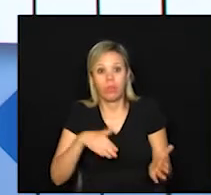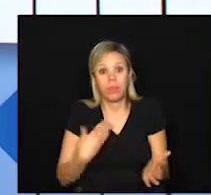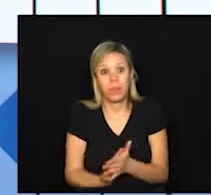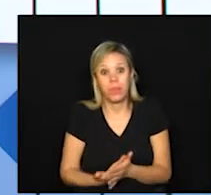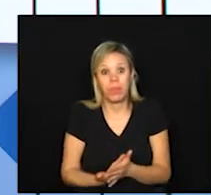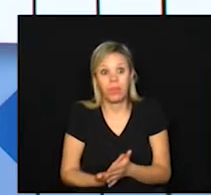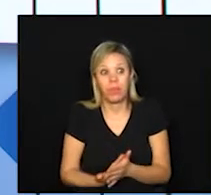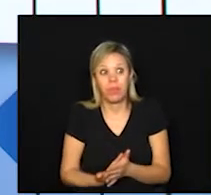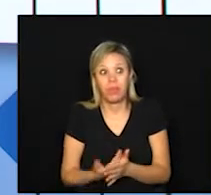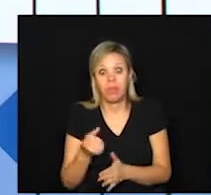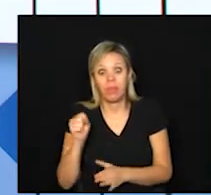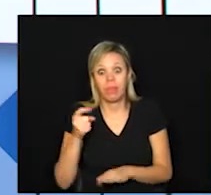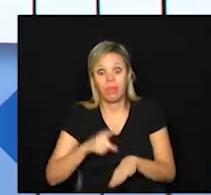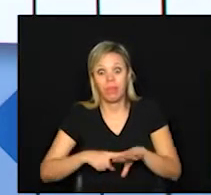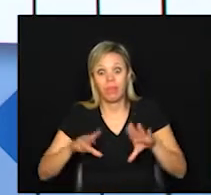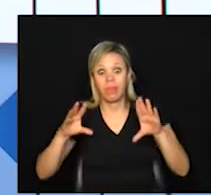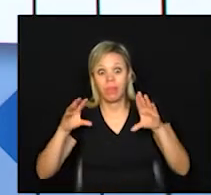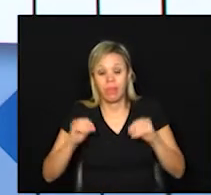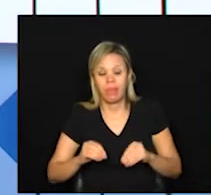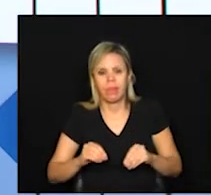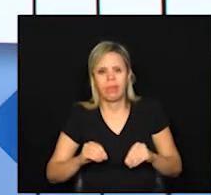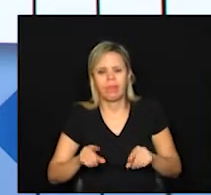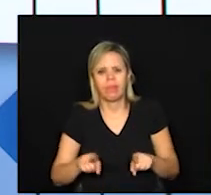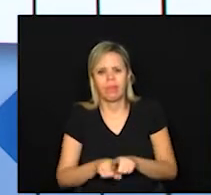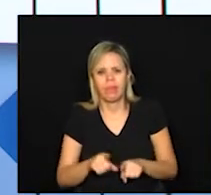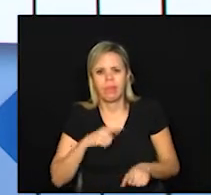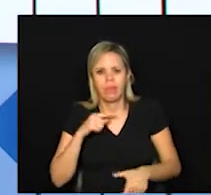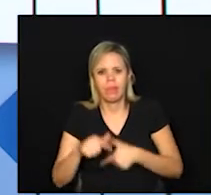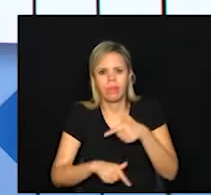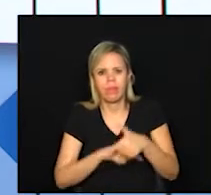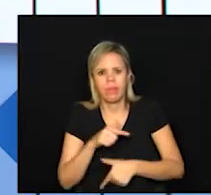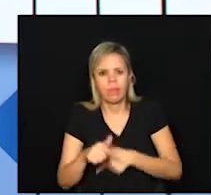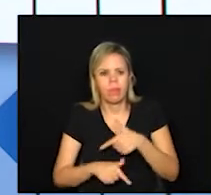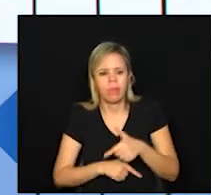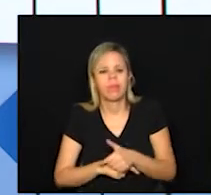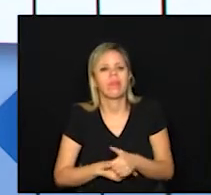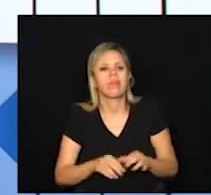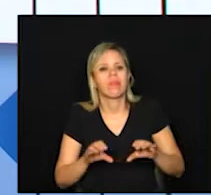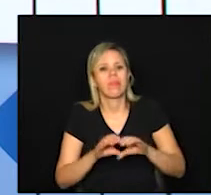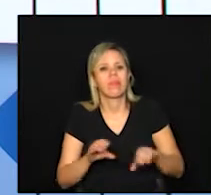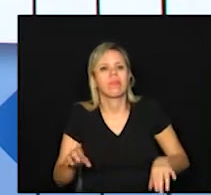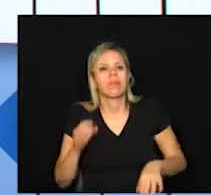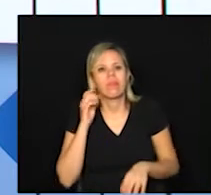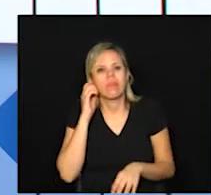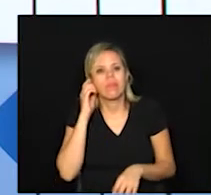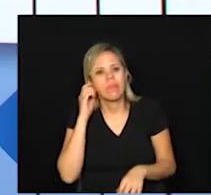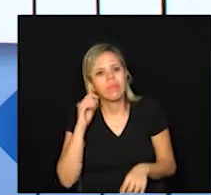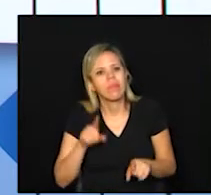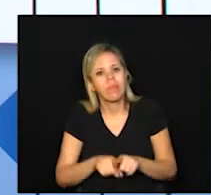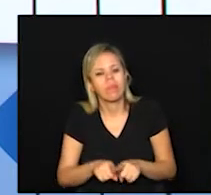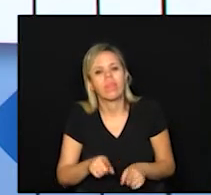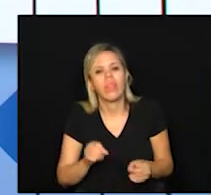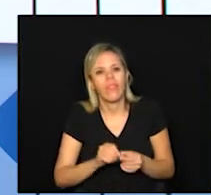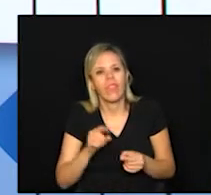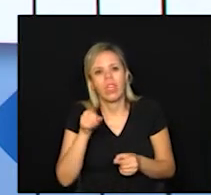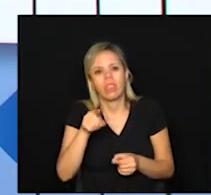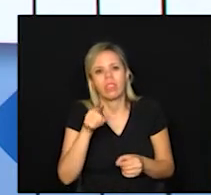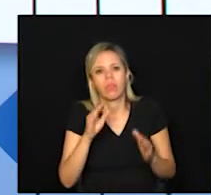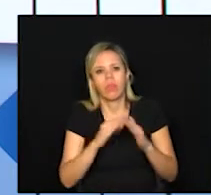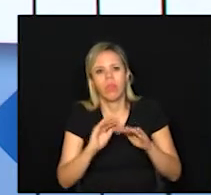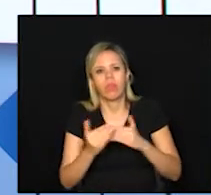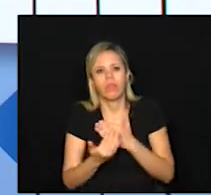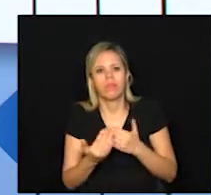até as 8 da noite, porque nós vamos ter ali um trabalho de interligação de redes. Então, faça, você que mora